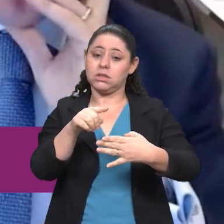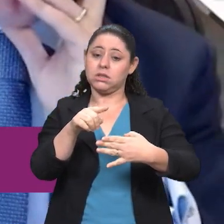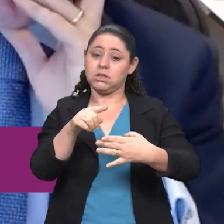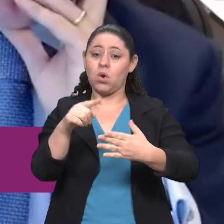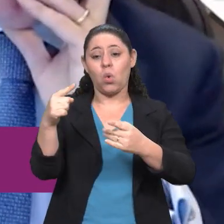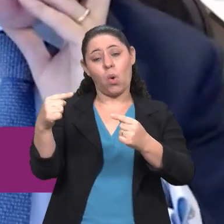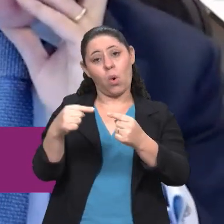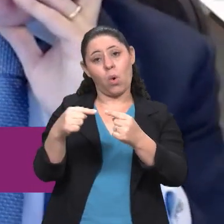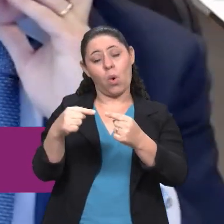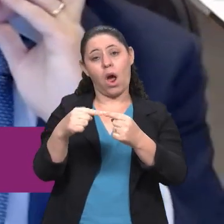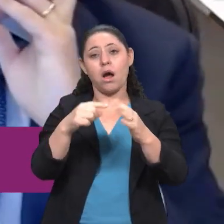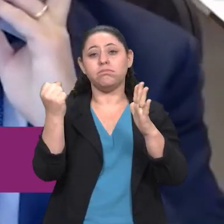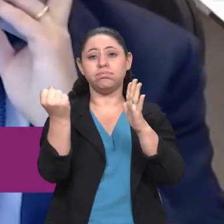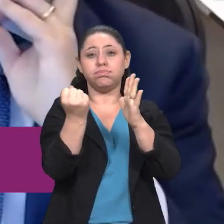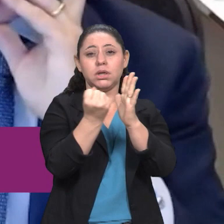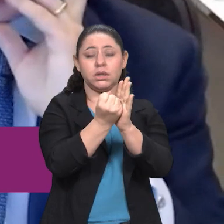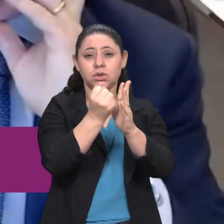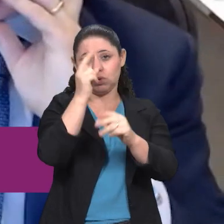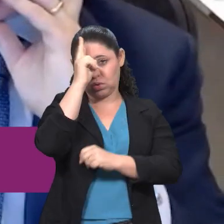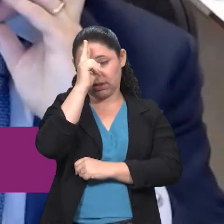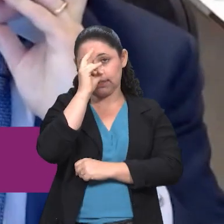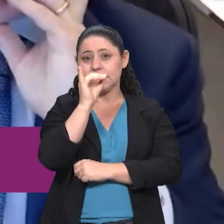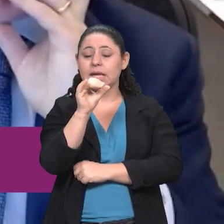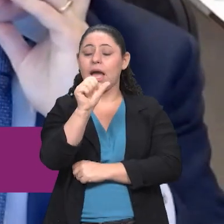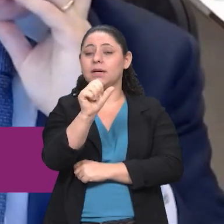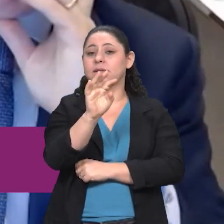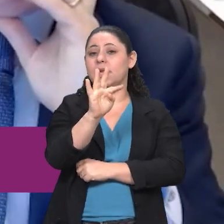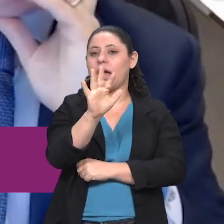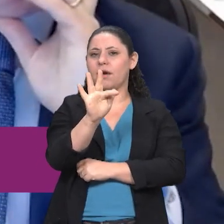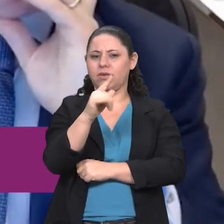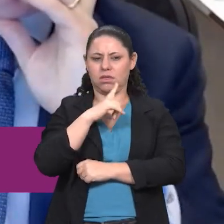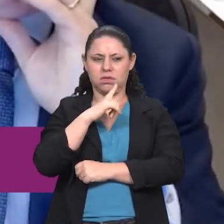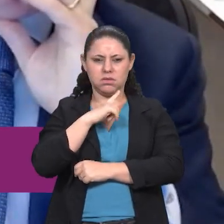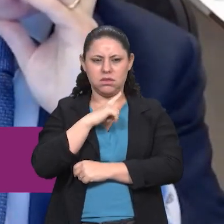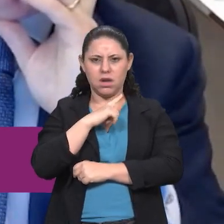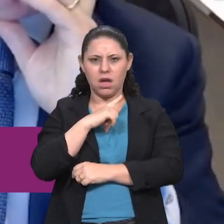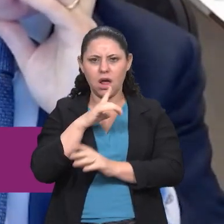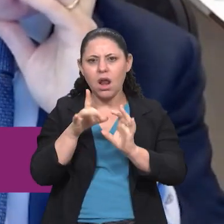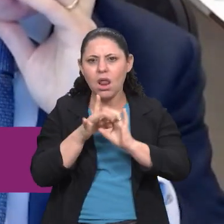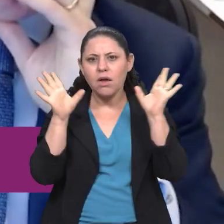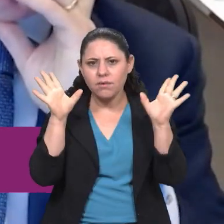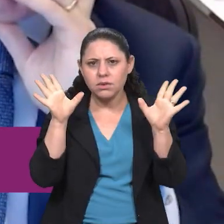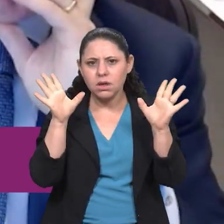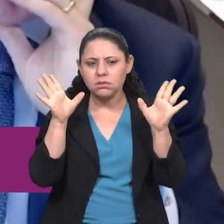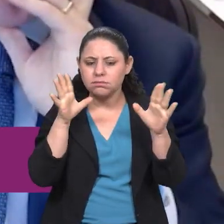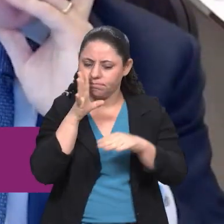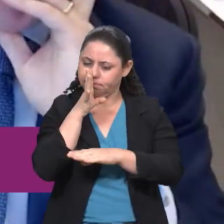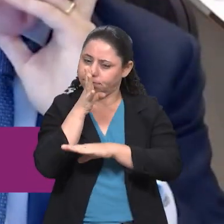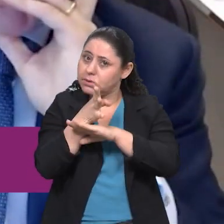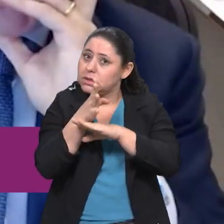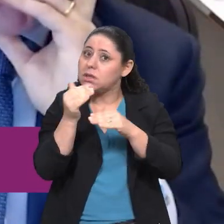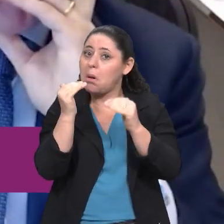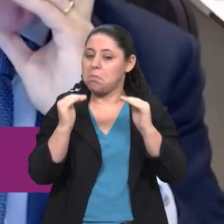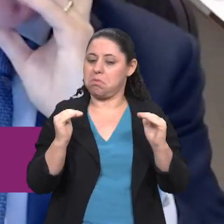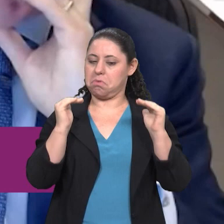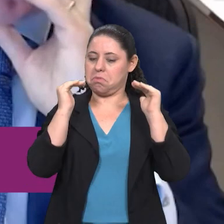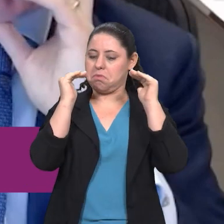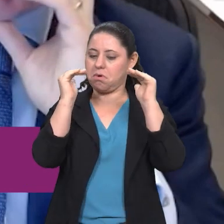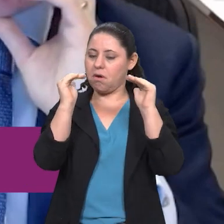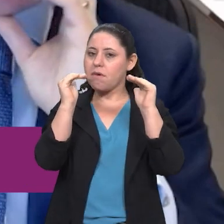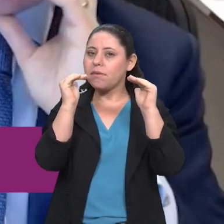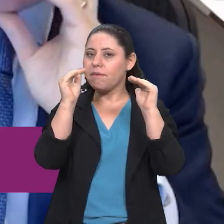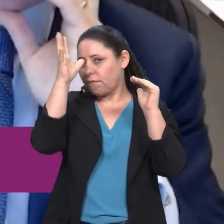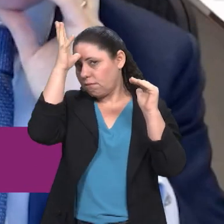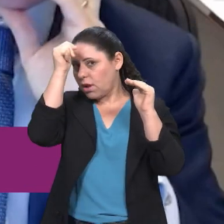favoráveis aí ao marco temporal, se o Supremo ele tem esse potencial mesmo de interferência, apesar da